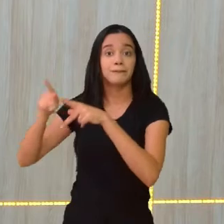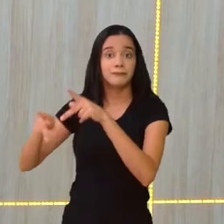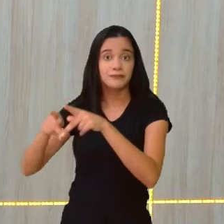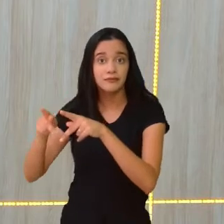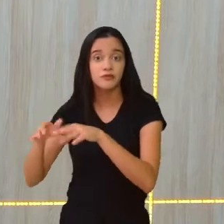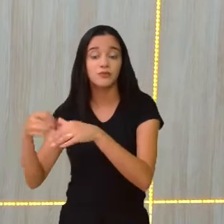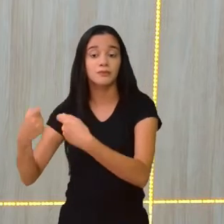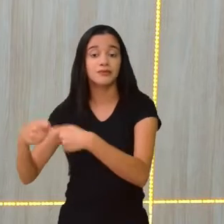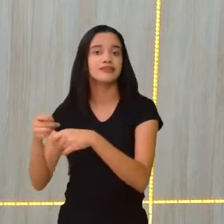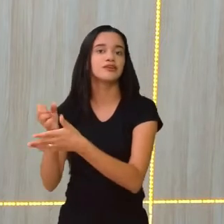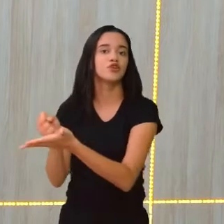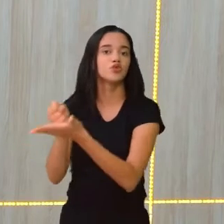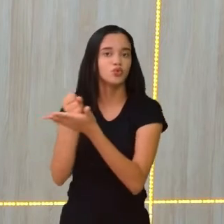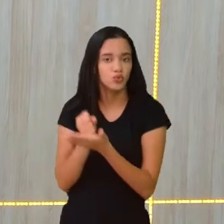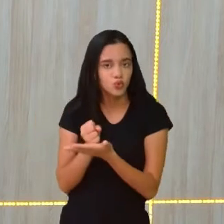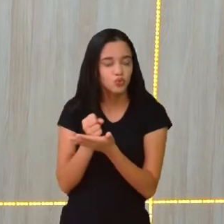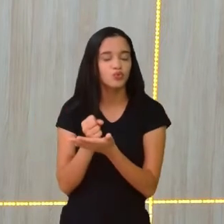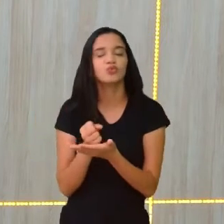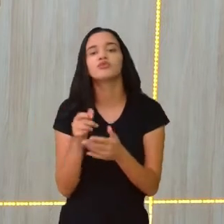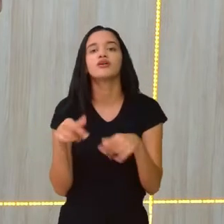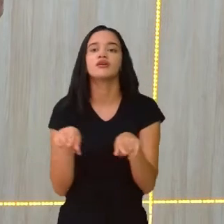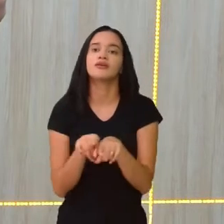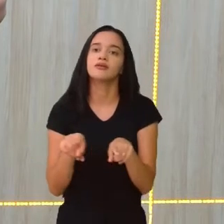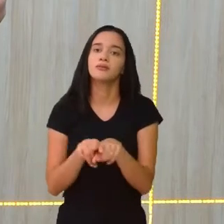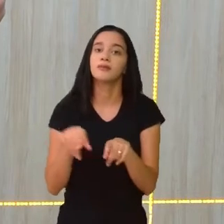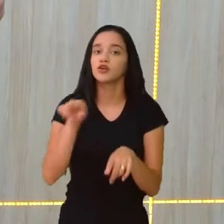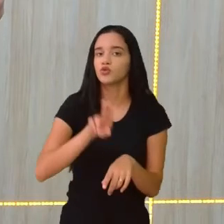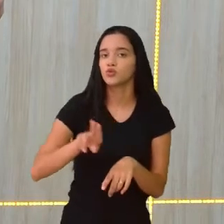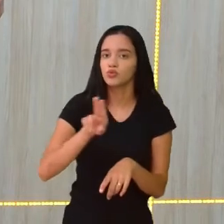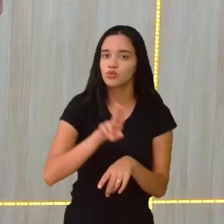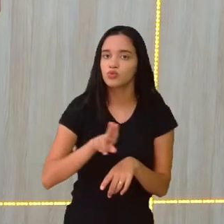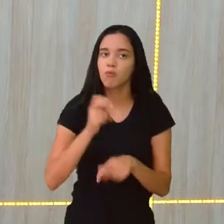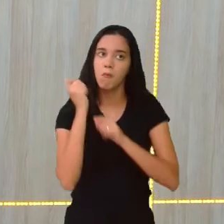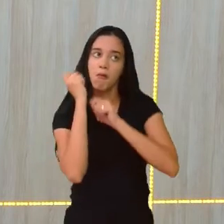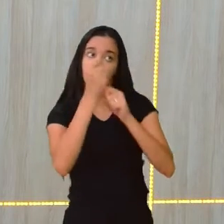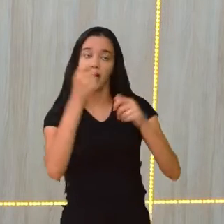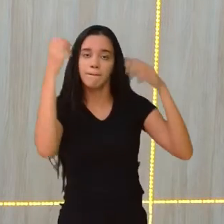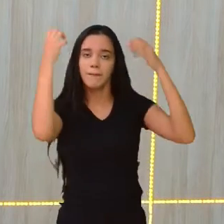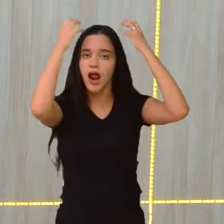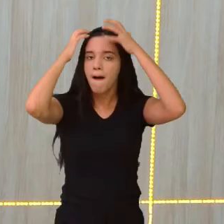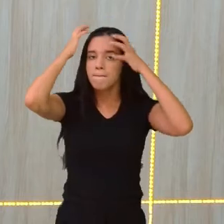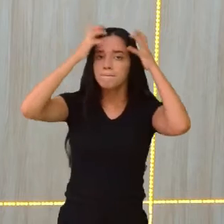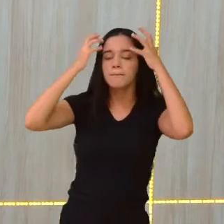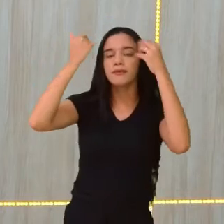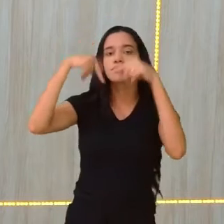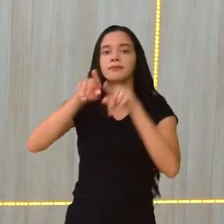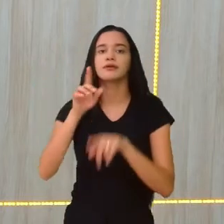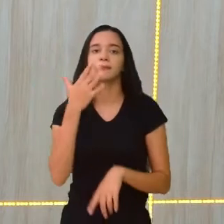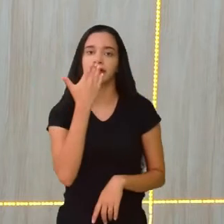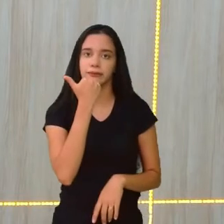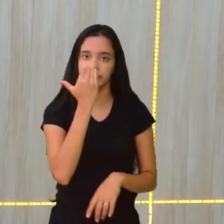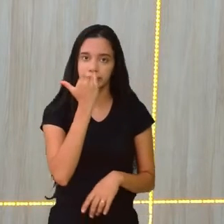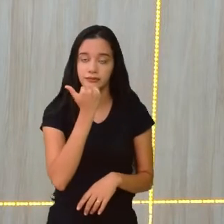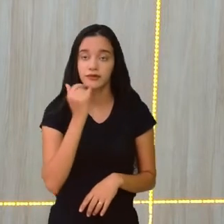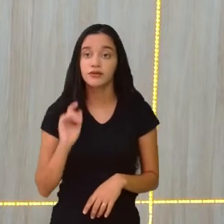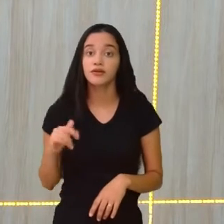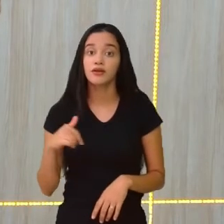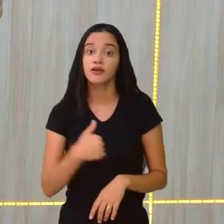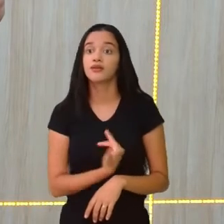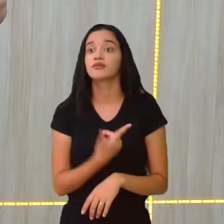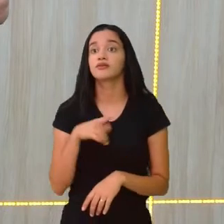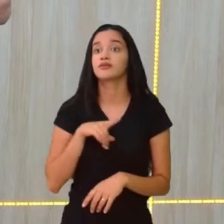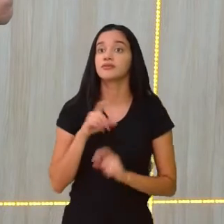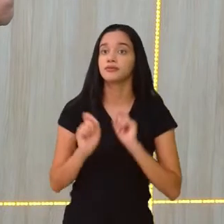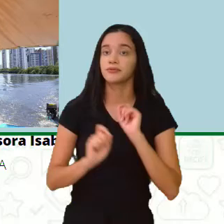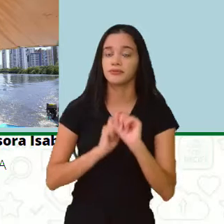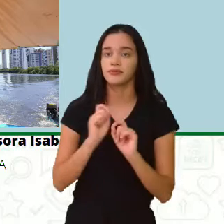rio para banhos, para pesca, para se alimentar realmente. Mas aí nós temos que também ele é